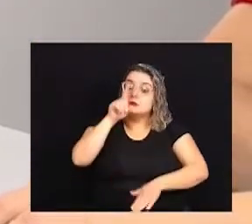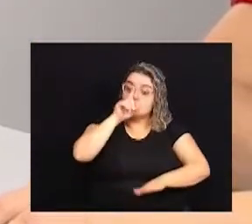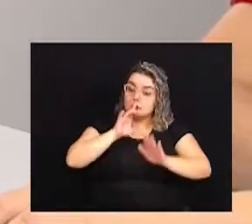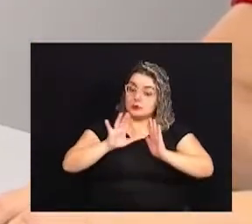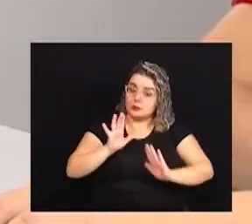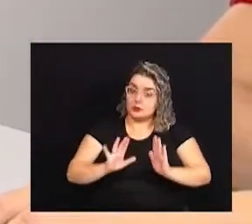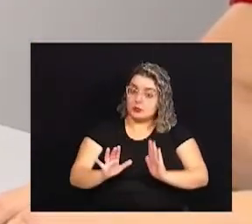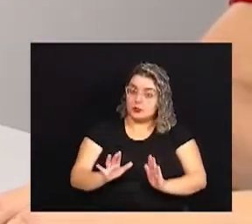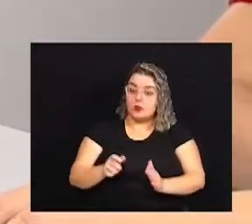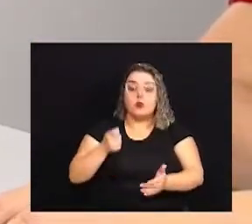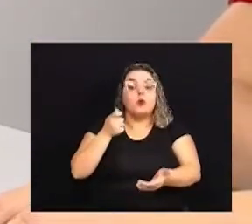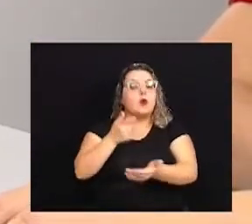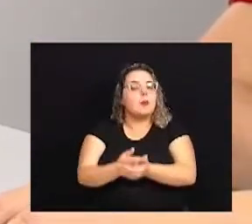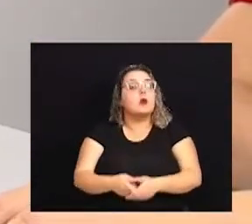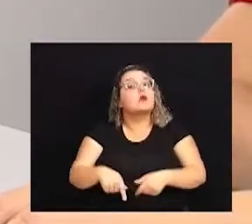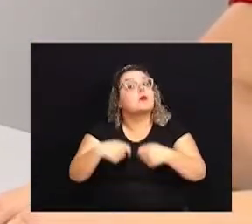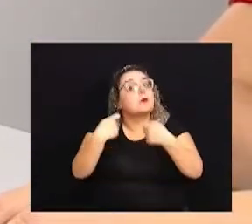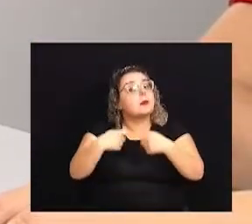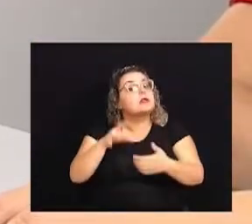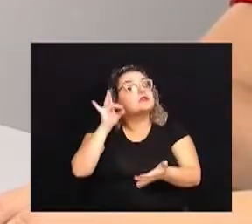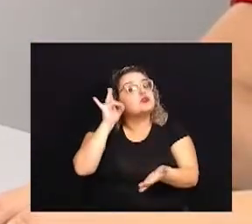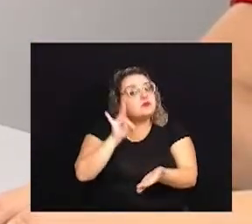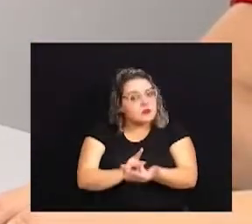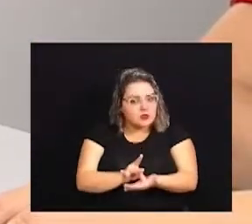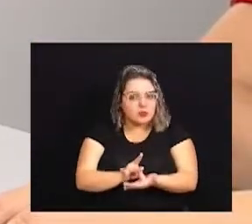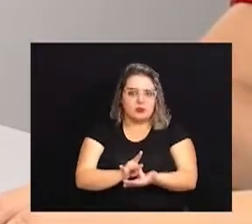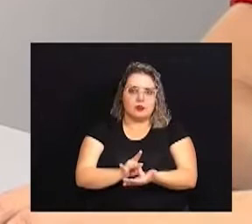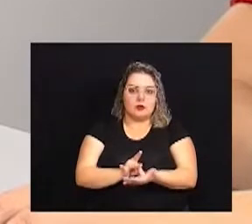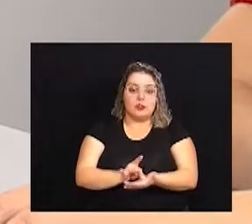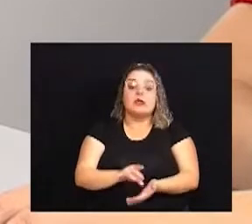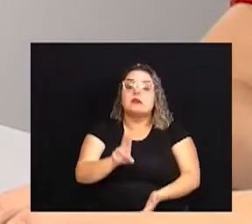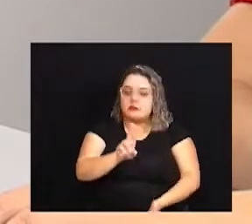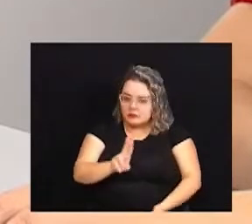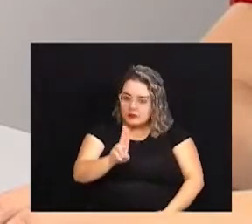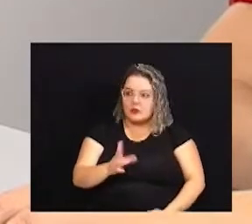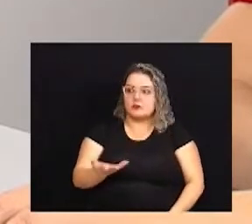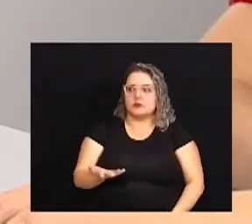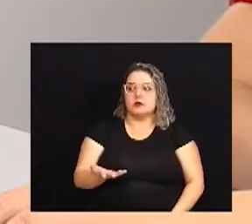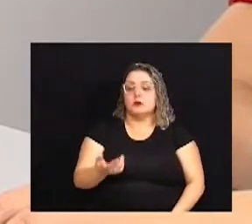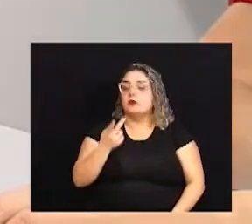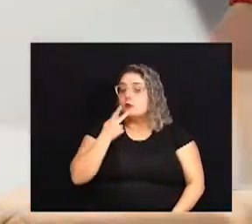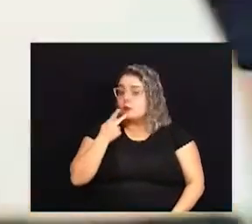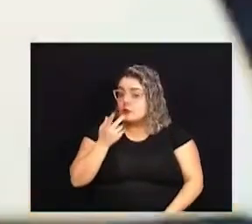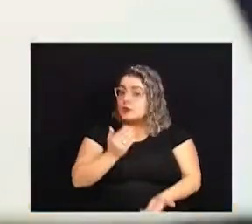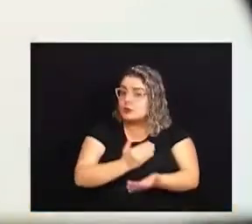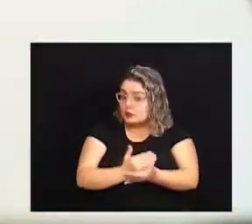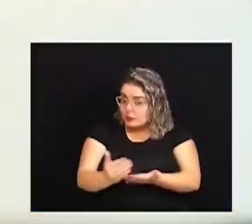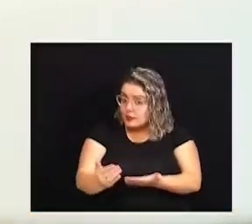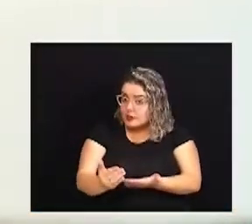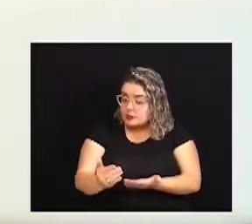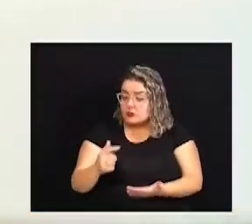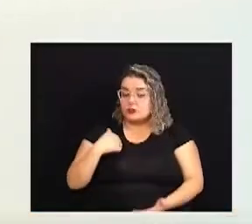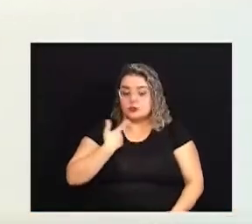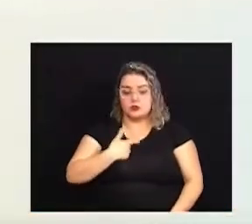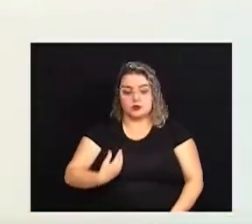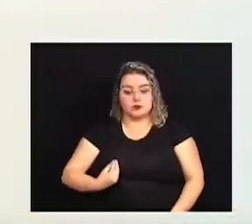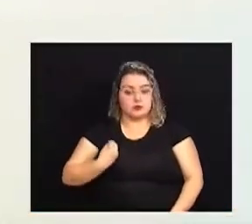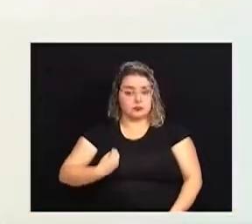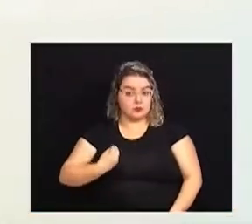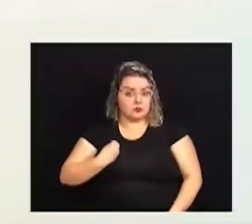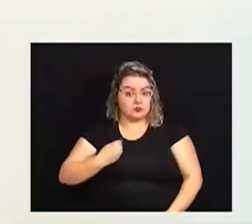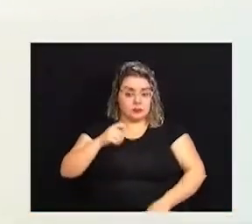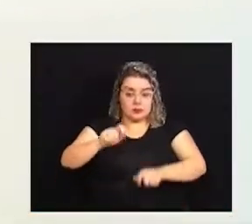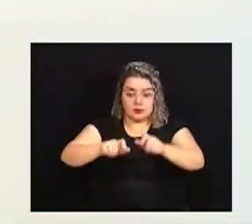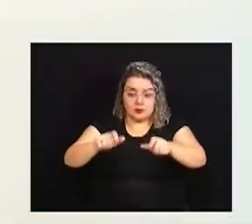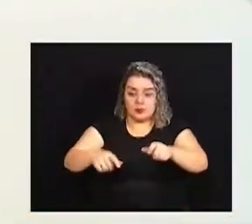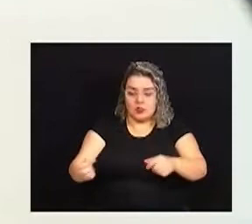muito cuidado. Comprar aquilo que é necessário, aquilo que é essencial e aquilo que realmente a pessoa vai usar. E, como eu falei no início, nós vivemos